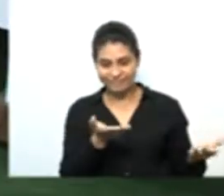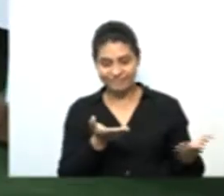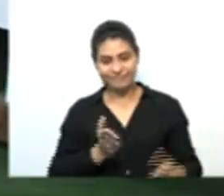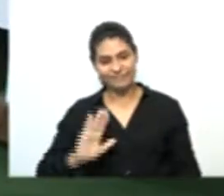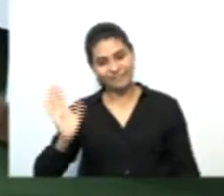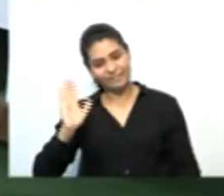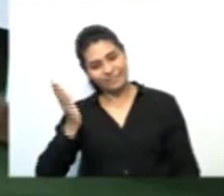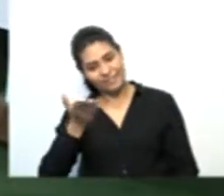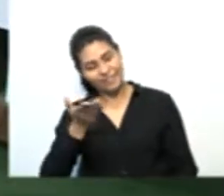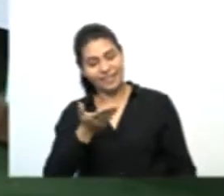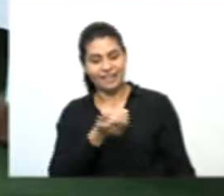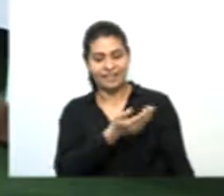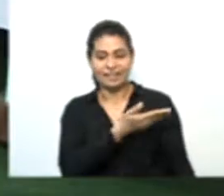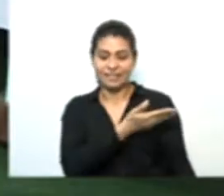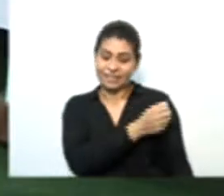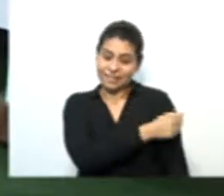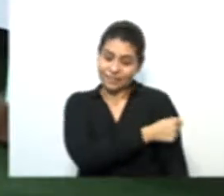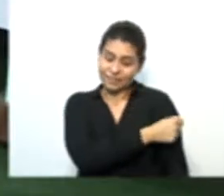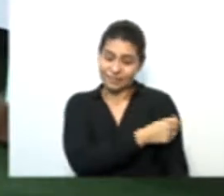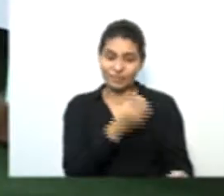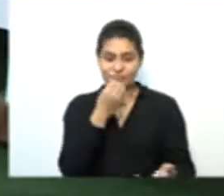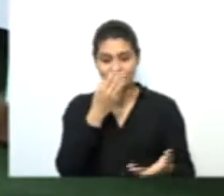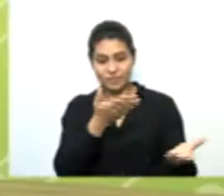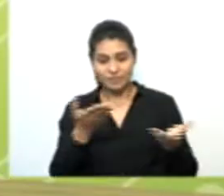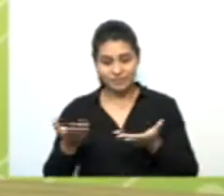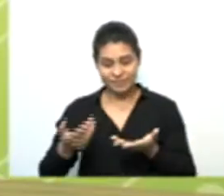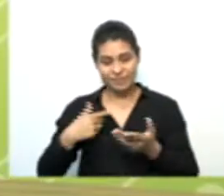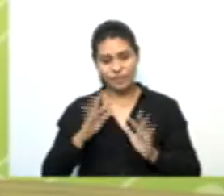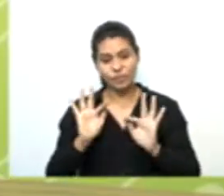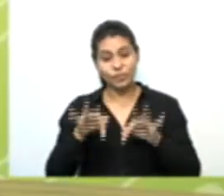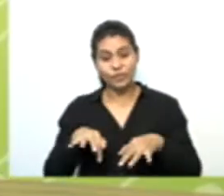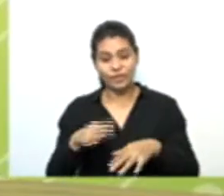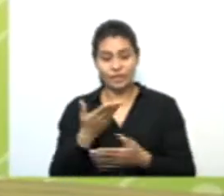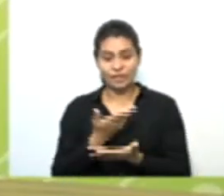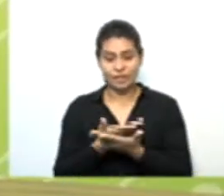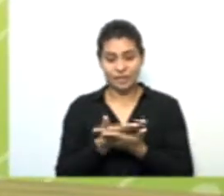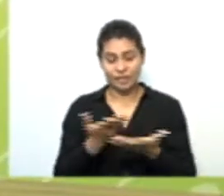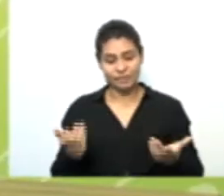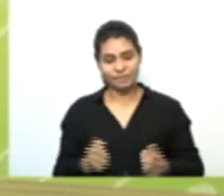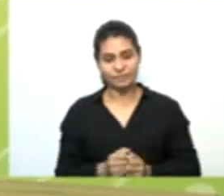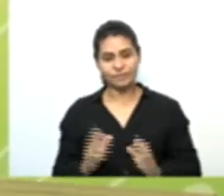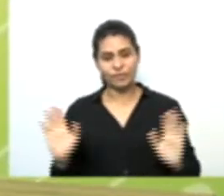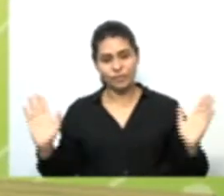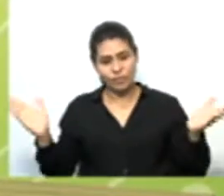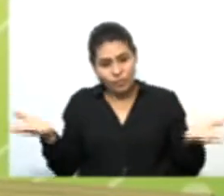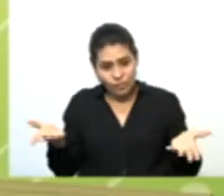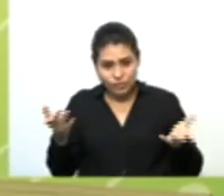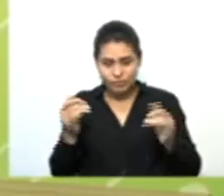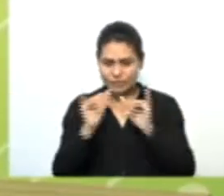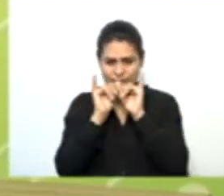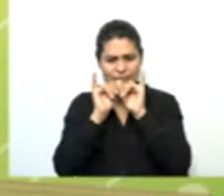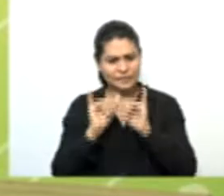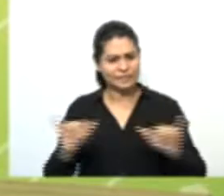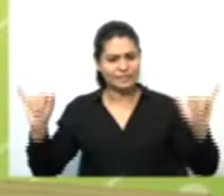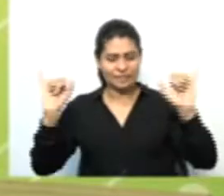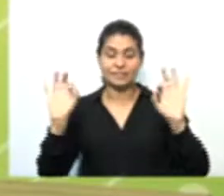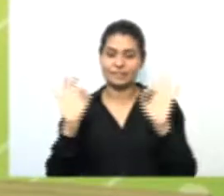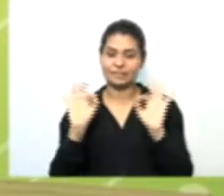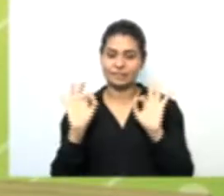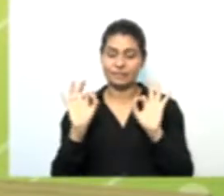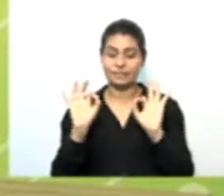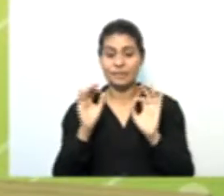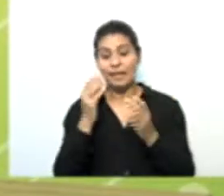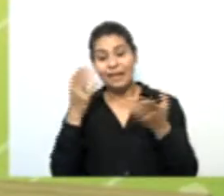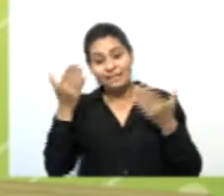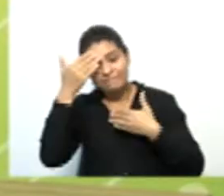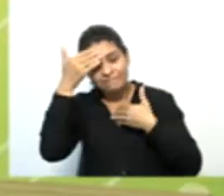alunos. Sejam bem-vindos à nossa última aula. E eu venho hoje não para dar um recado mesmo, assim. Eu